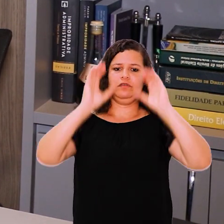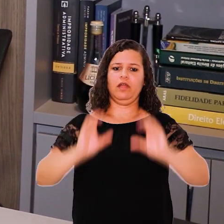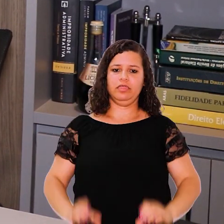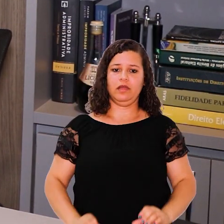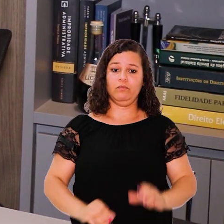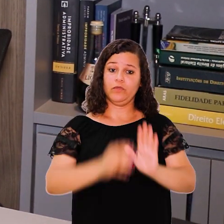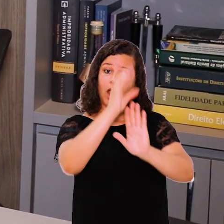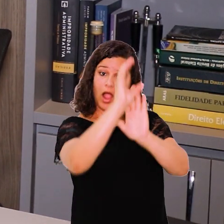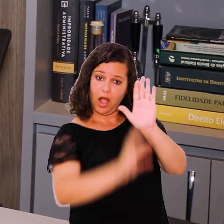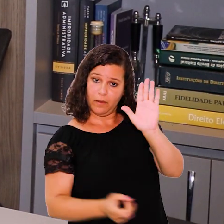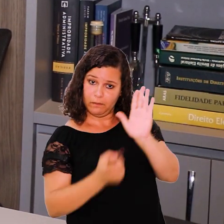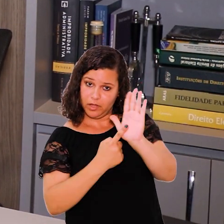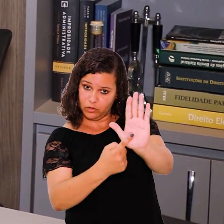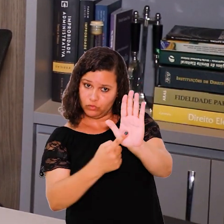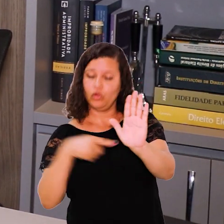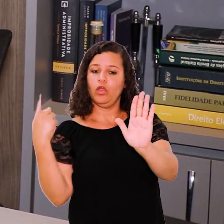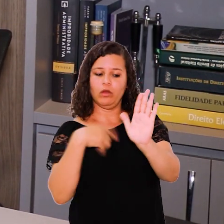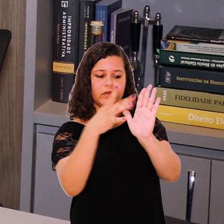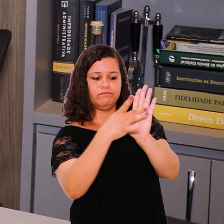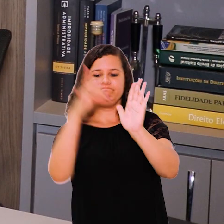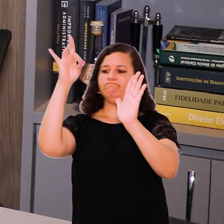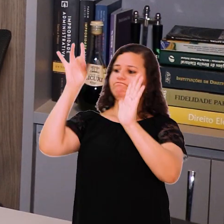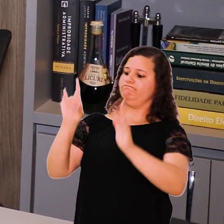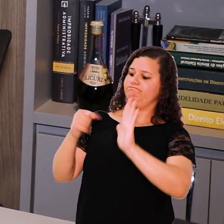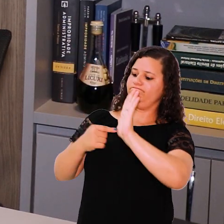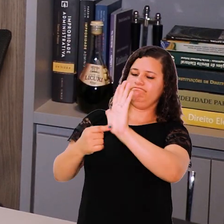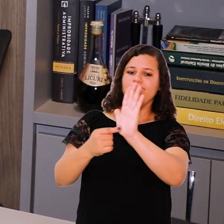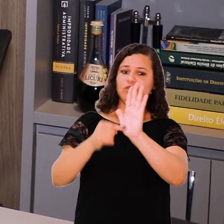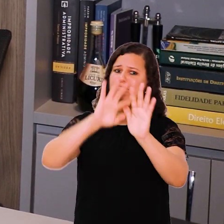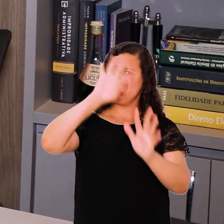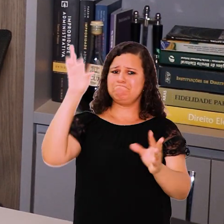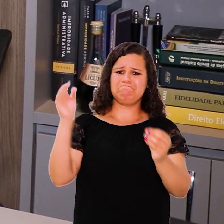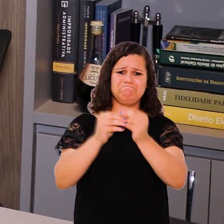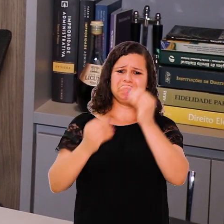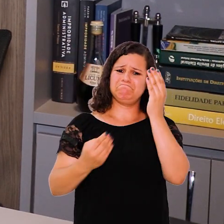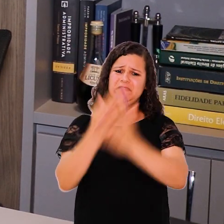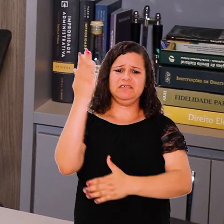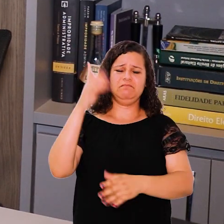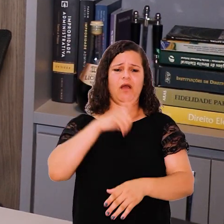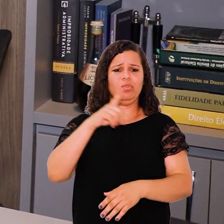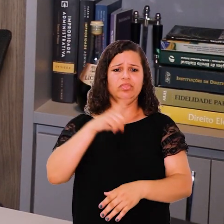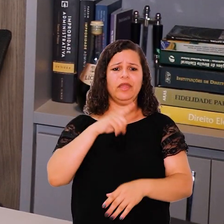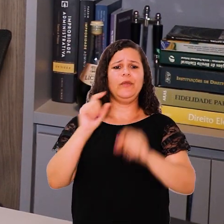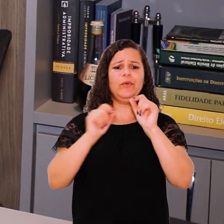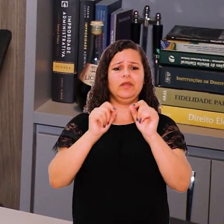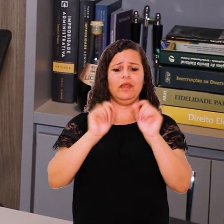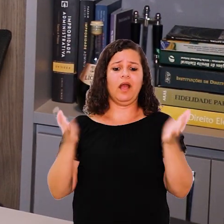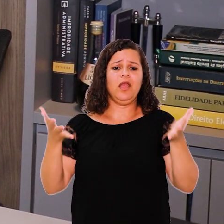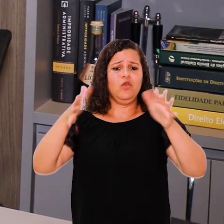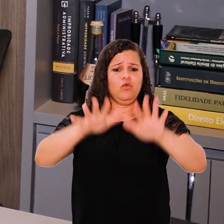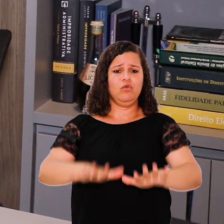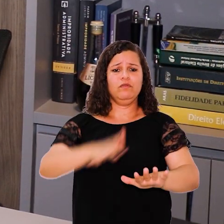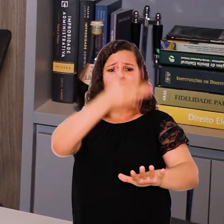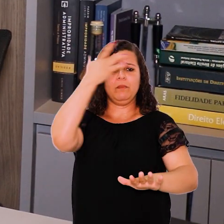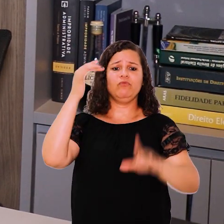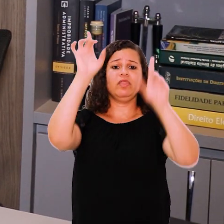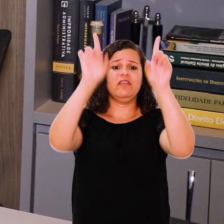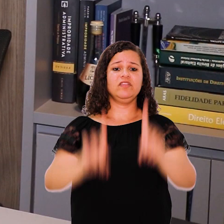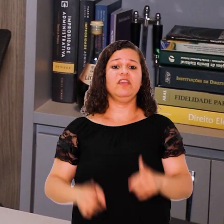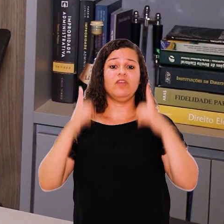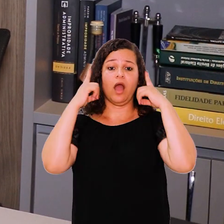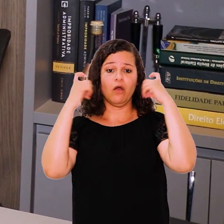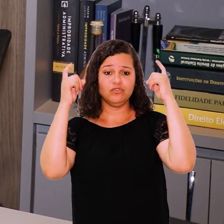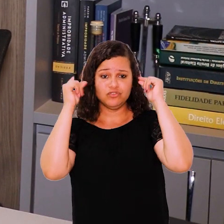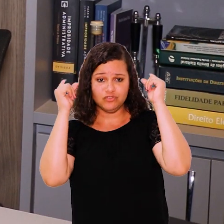cidadão. É nesse capítulo que nós podemos retirar o conteúdo principal da legislação que envolve a inclusão dos